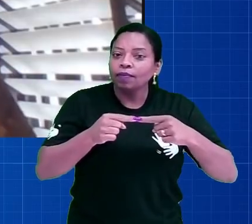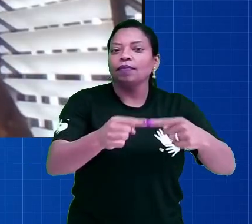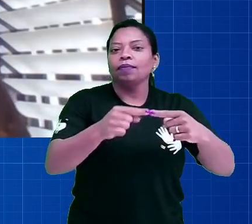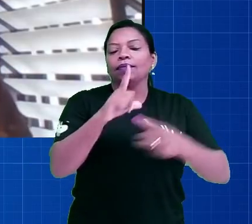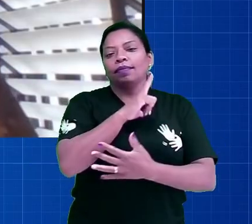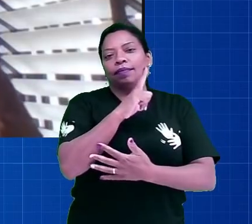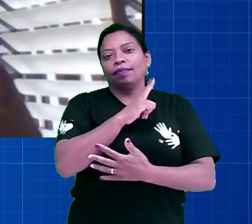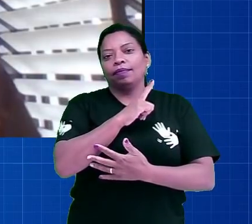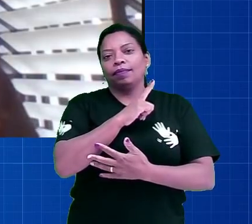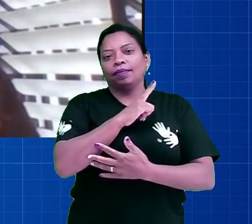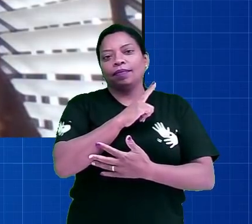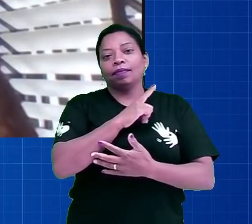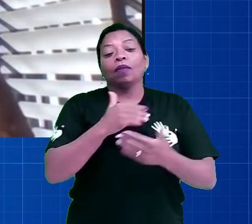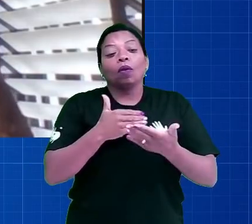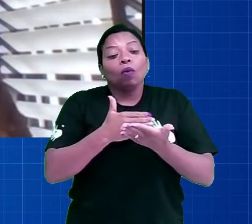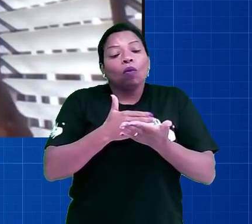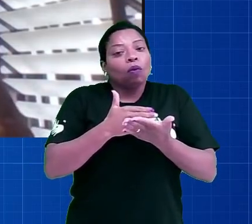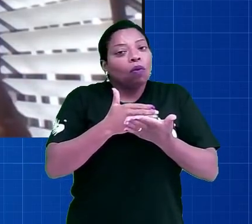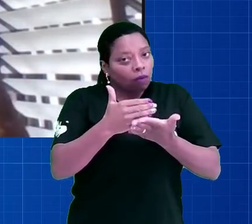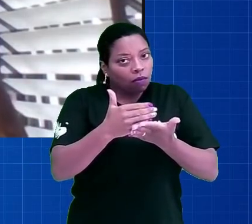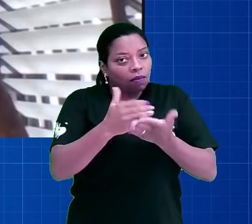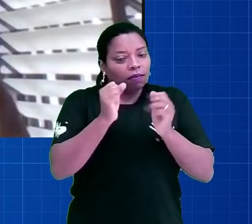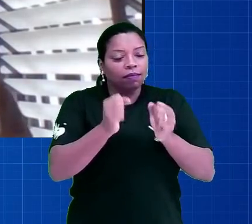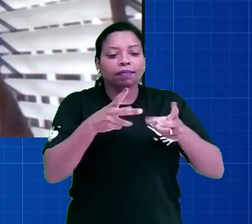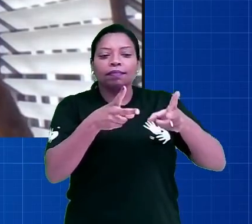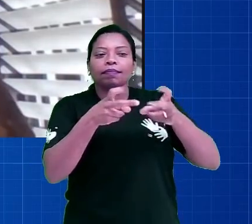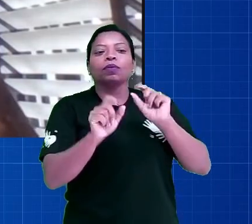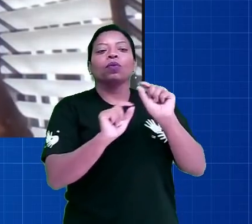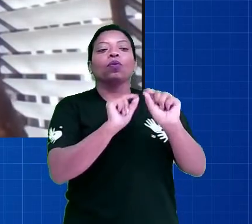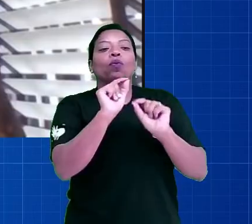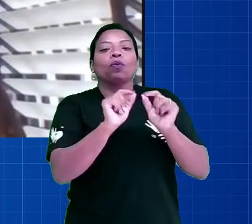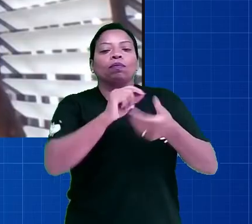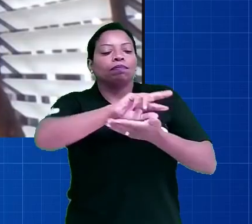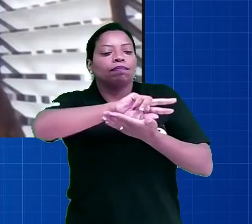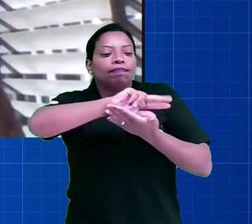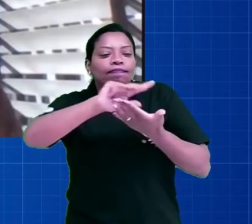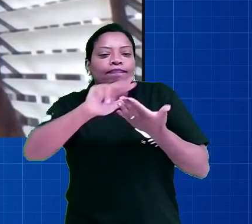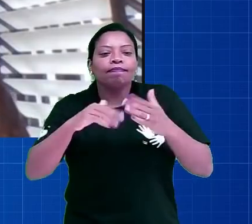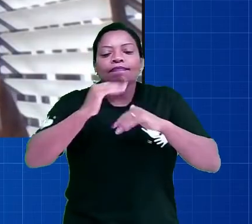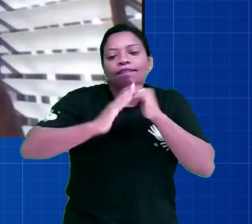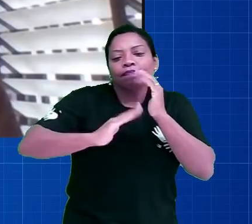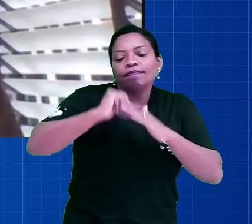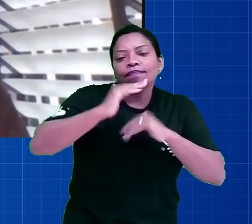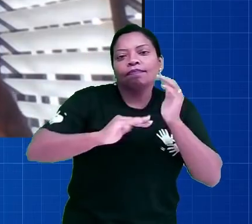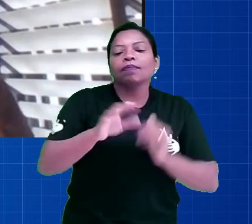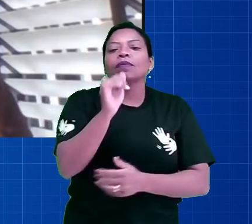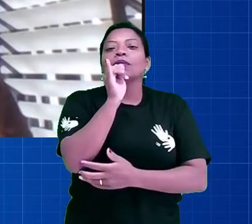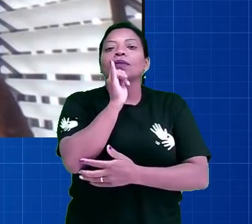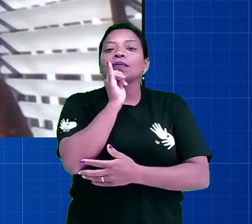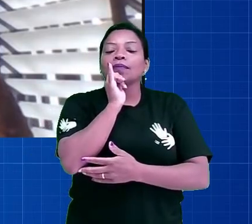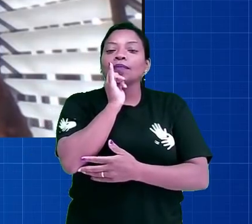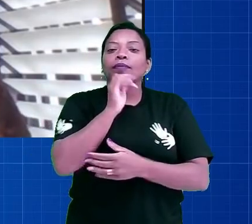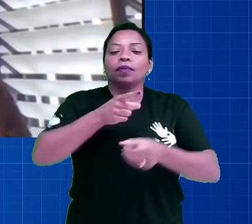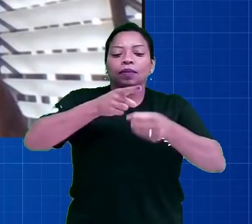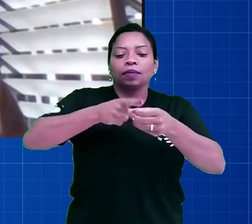consistentes, mas bem alinhados. Então, a partir daí que a gente percebe várias situações. Se